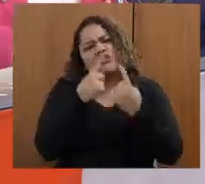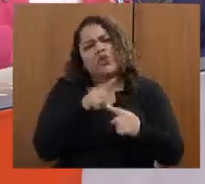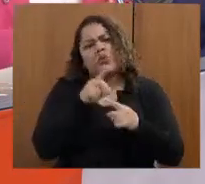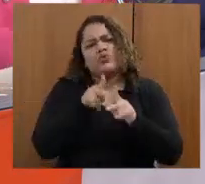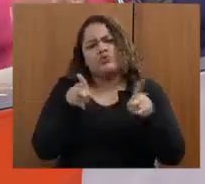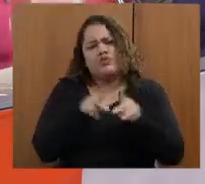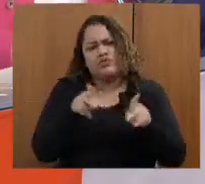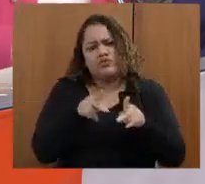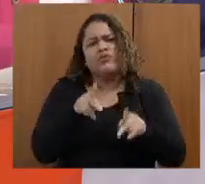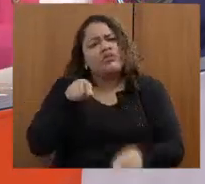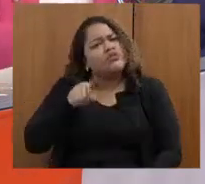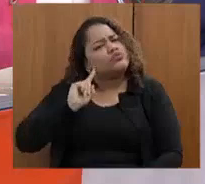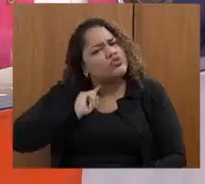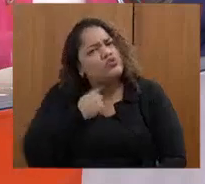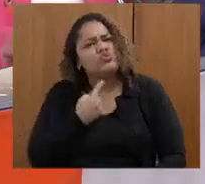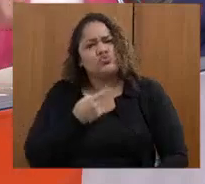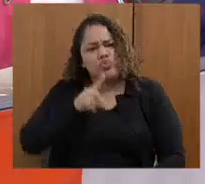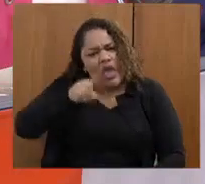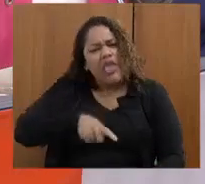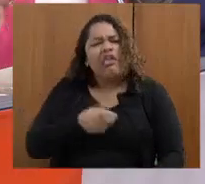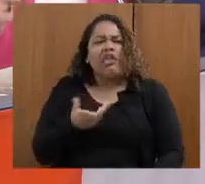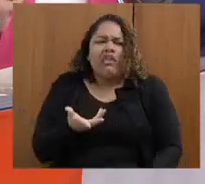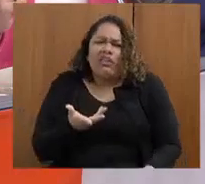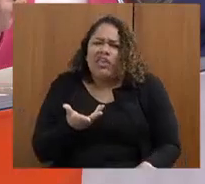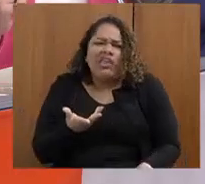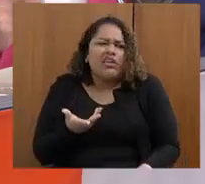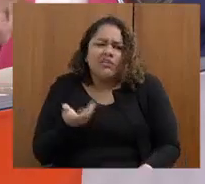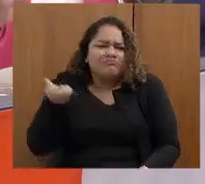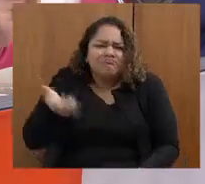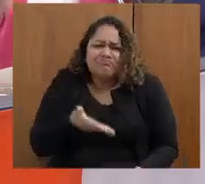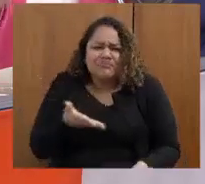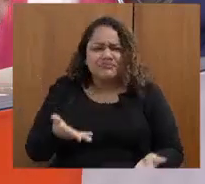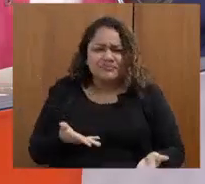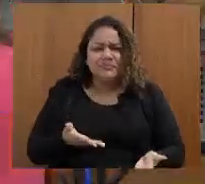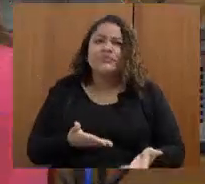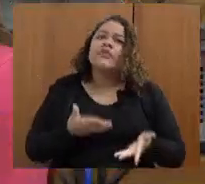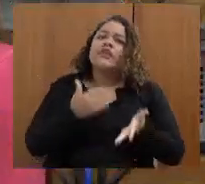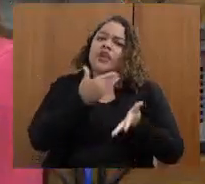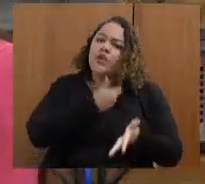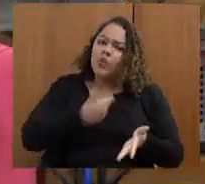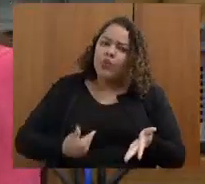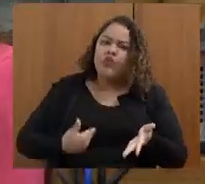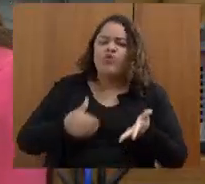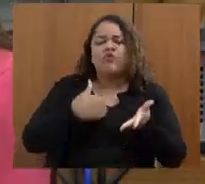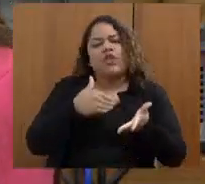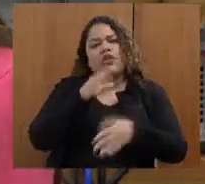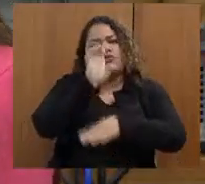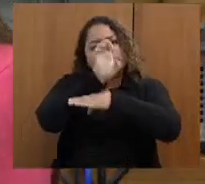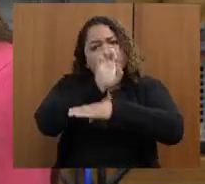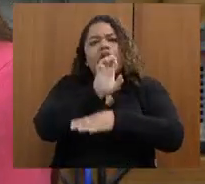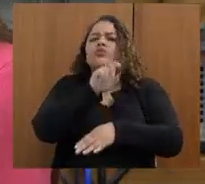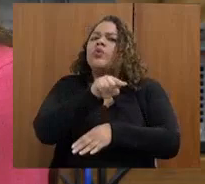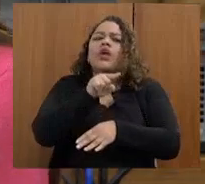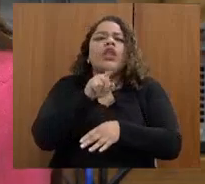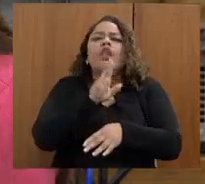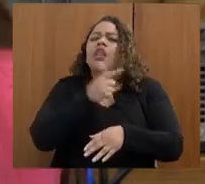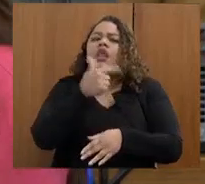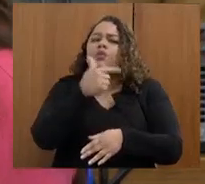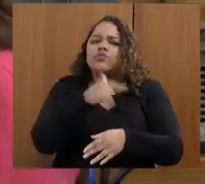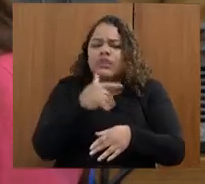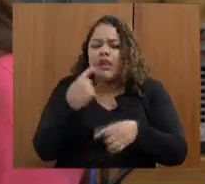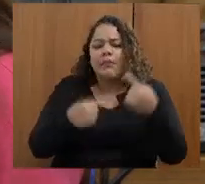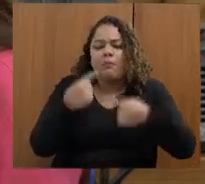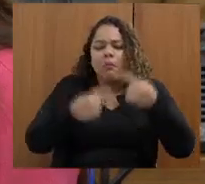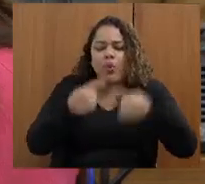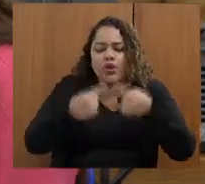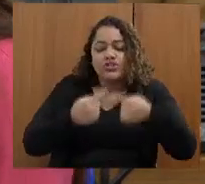sujo isso é baixo e a gente vê que o governo do estado não está fazendo nenhuma política de permanência altura